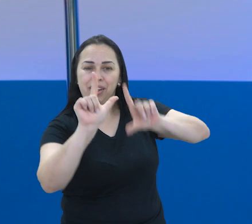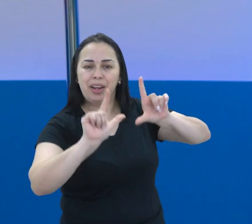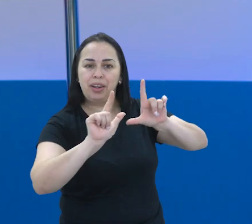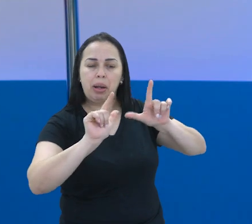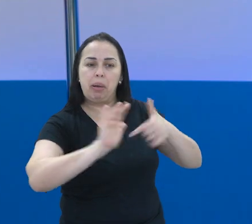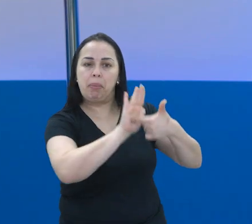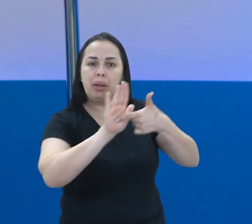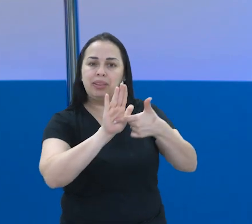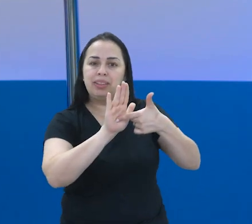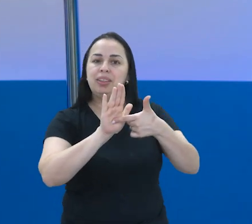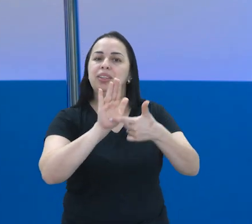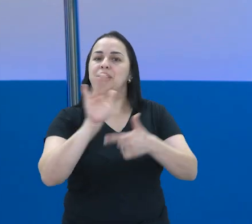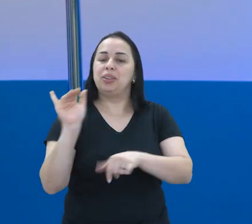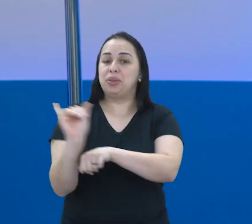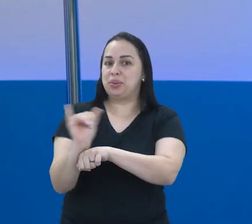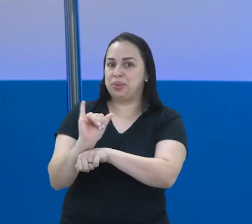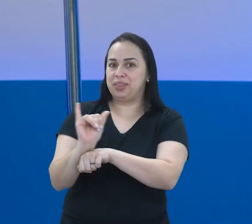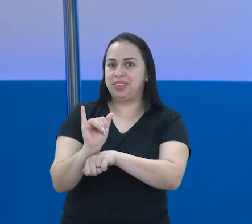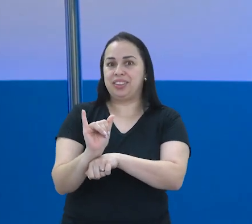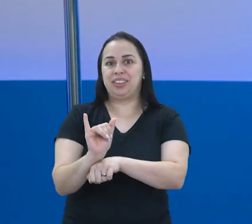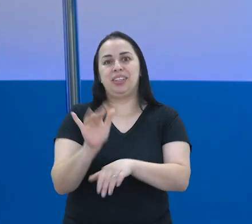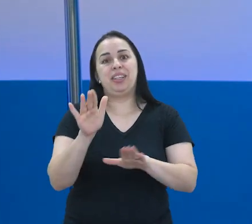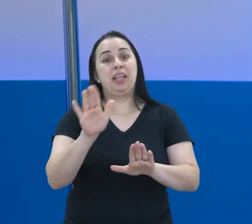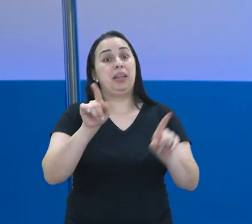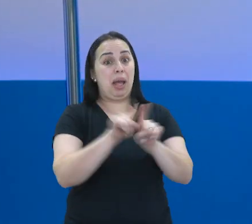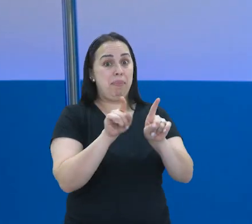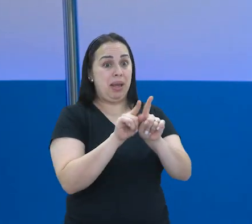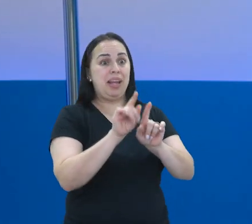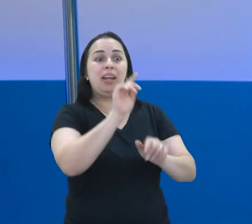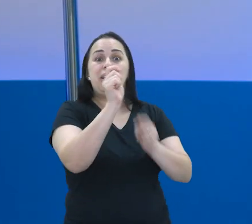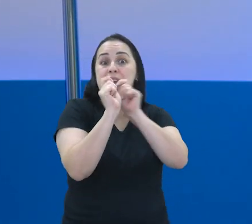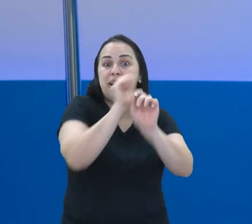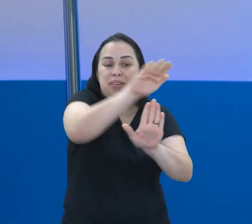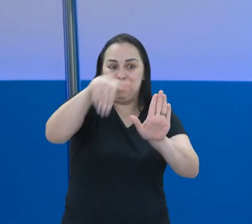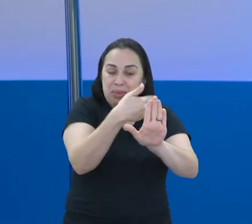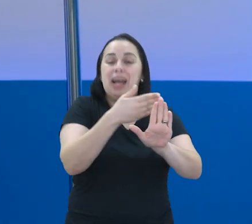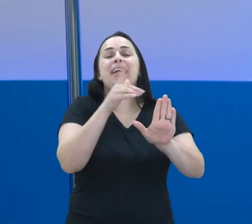Câmara está disponível no nosso canal do YouTube e tem bastidores